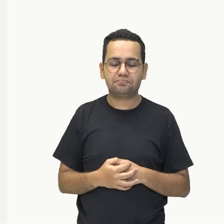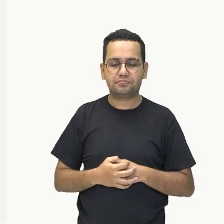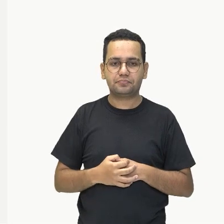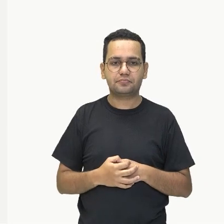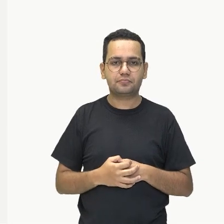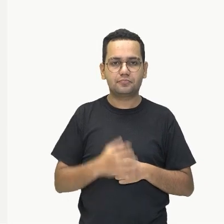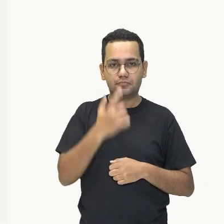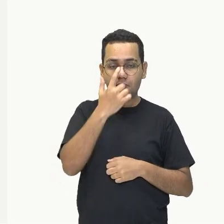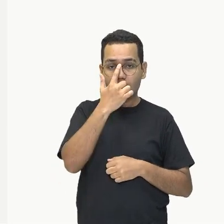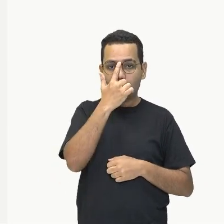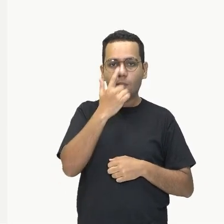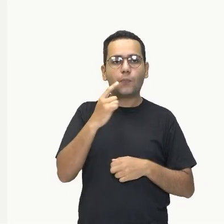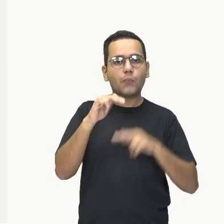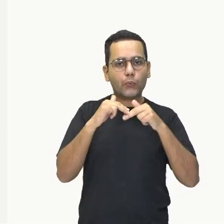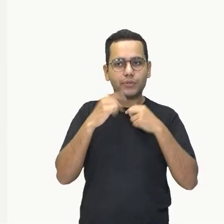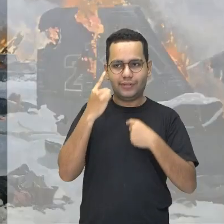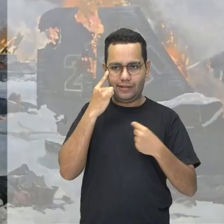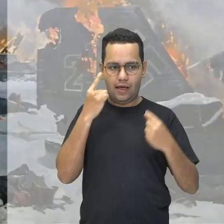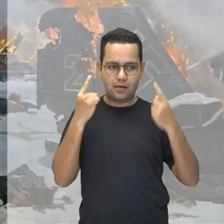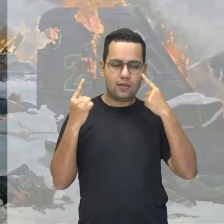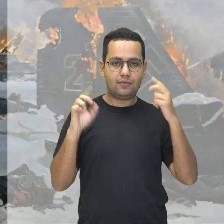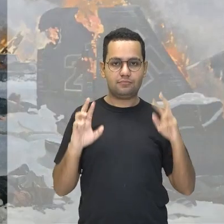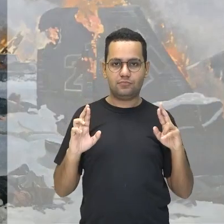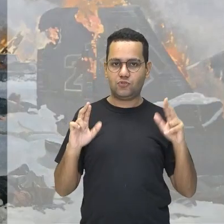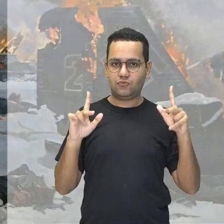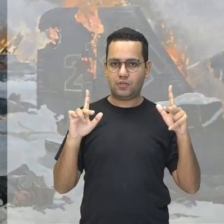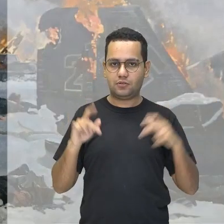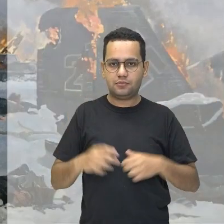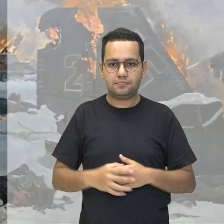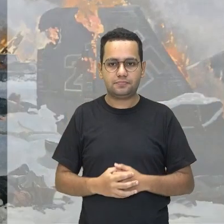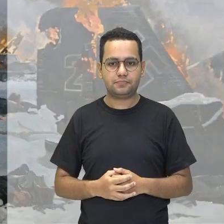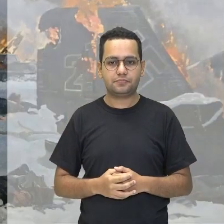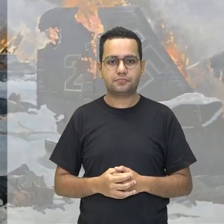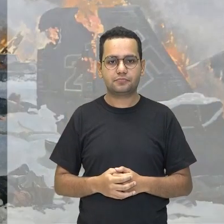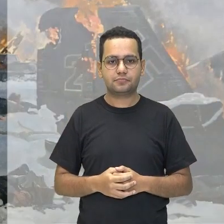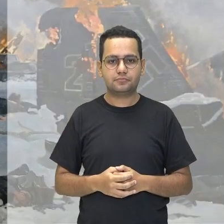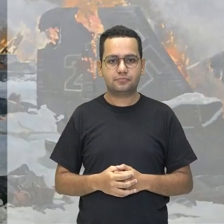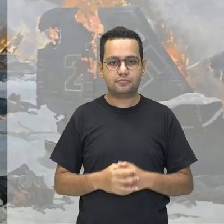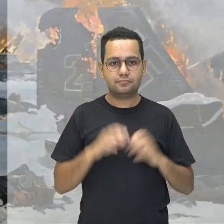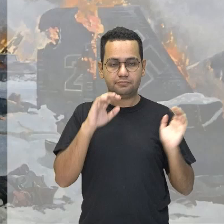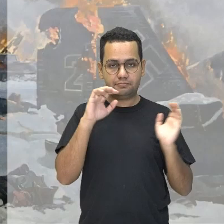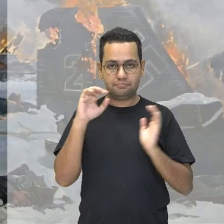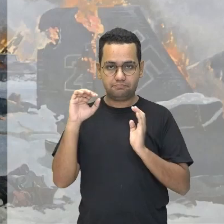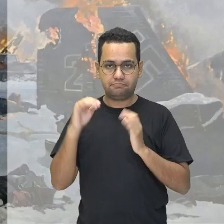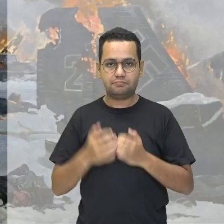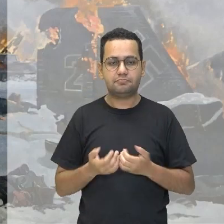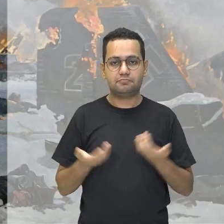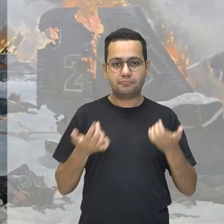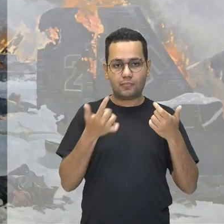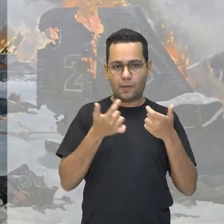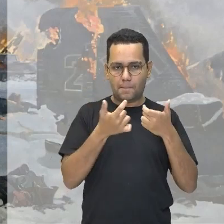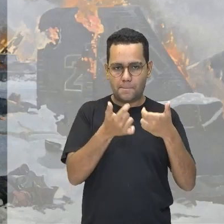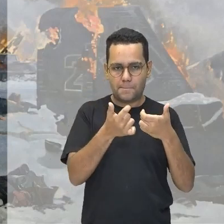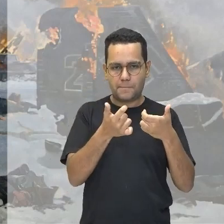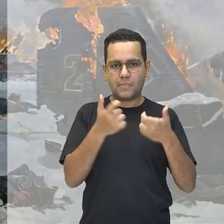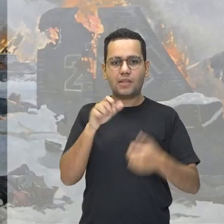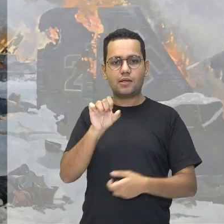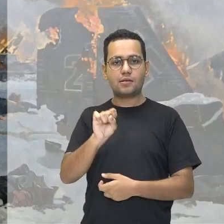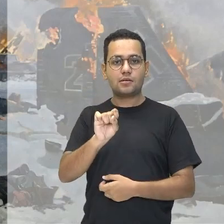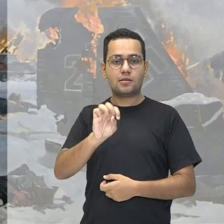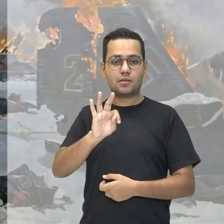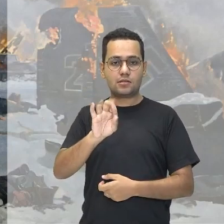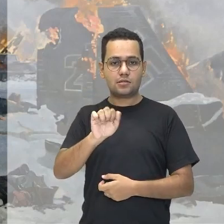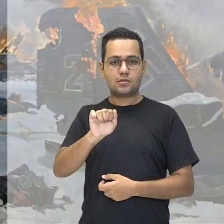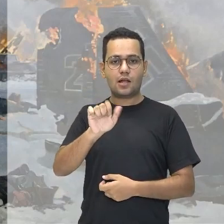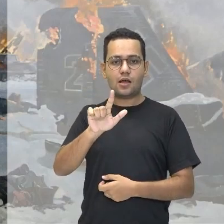nazistas como os comunistas. Então a ela, a Batalha de Stalingrado. Prestem atenção e tomem